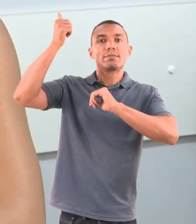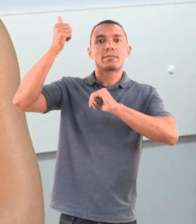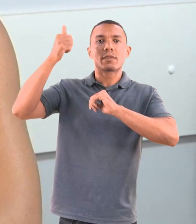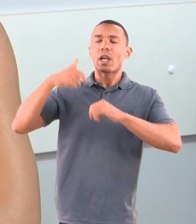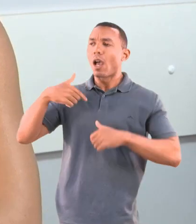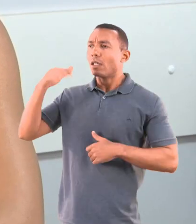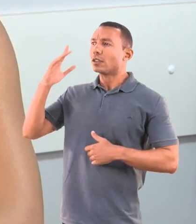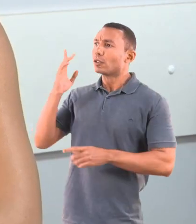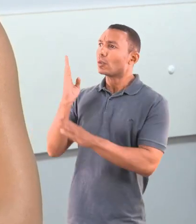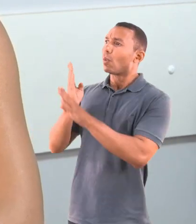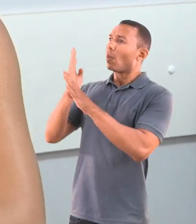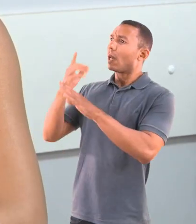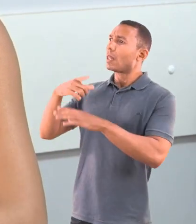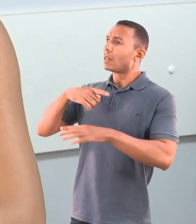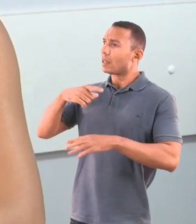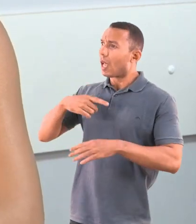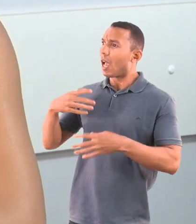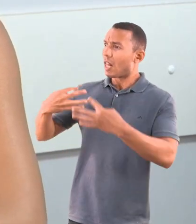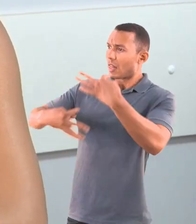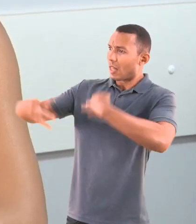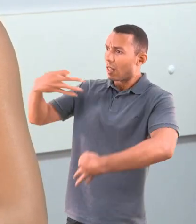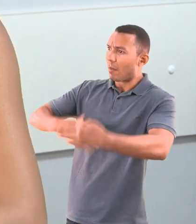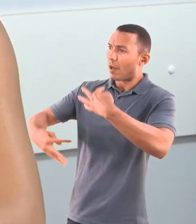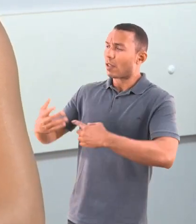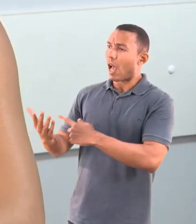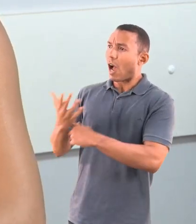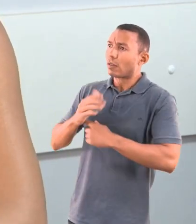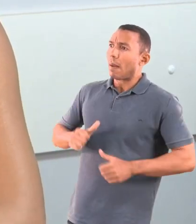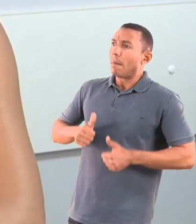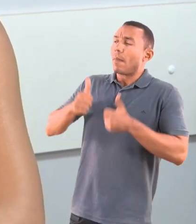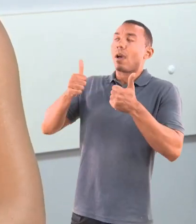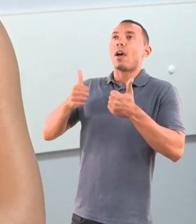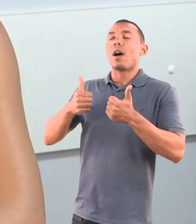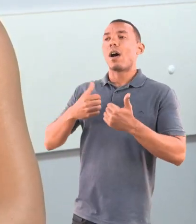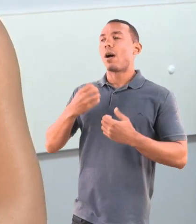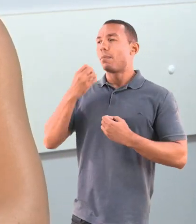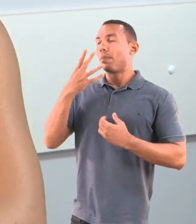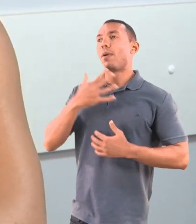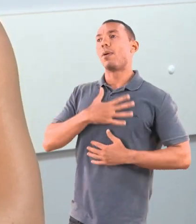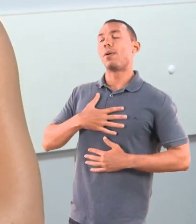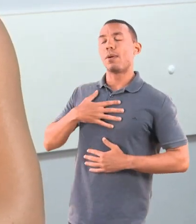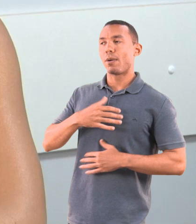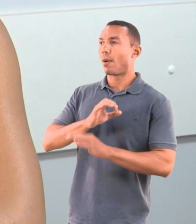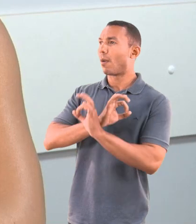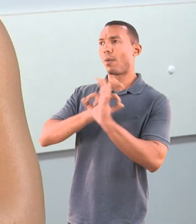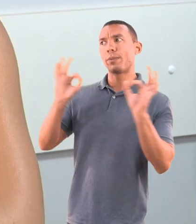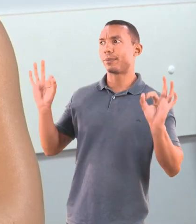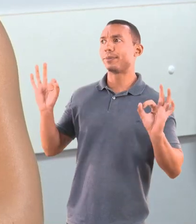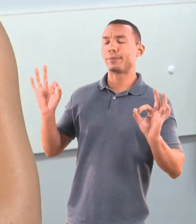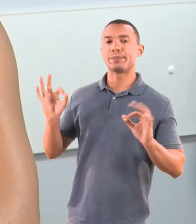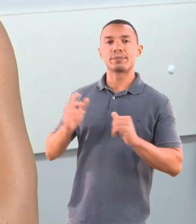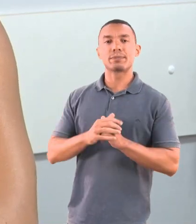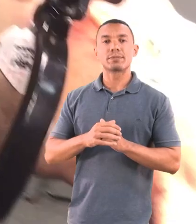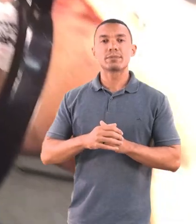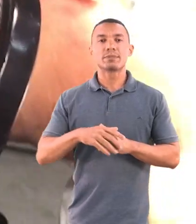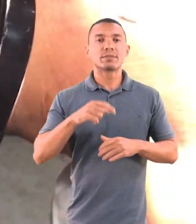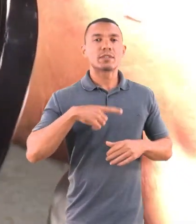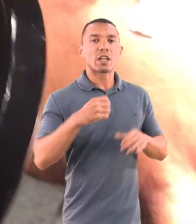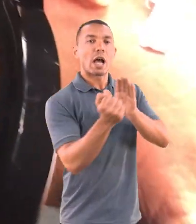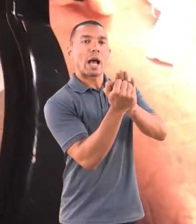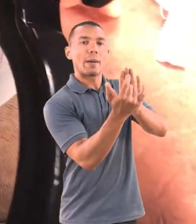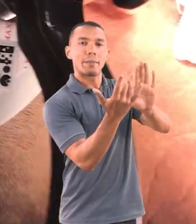saber que tem um tratamento que você pode se sentir realizada, para mim já foi um sucesso.